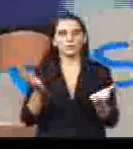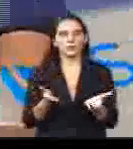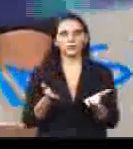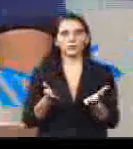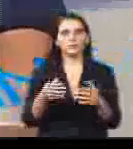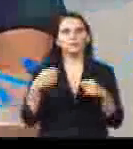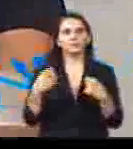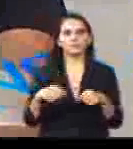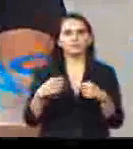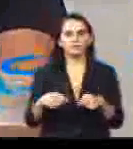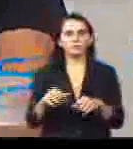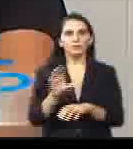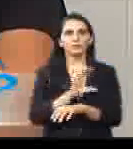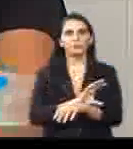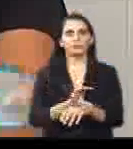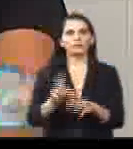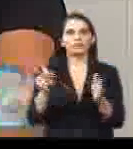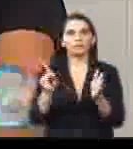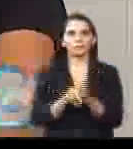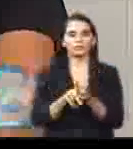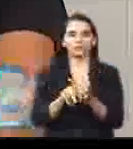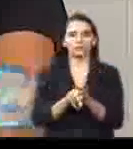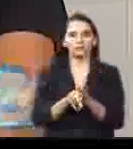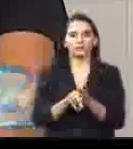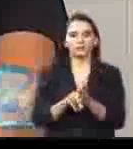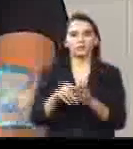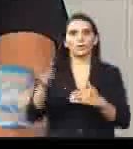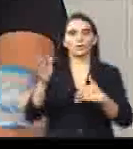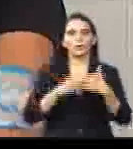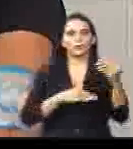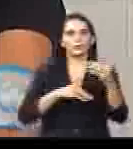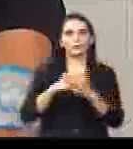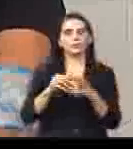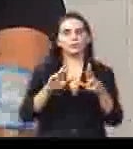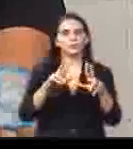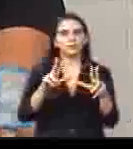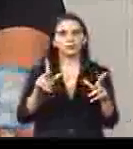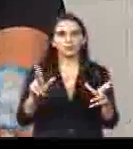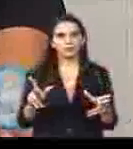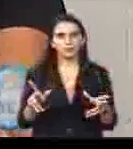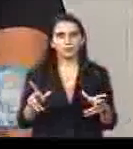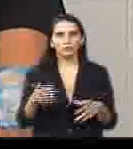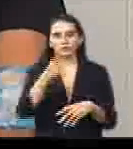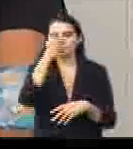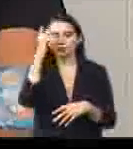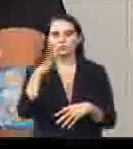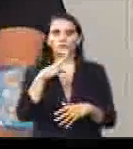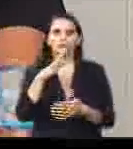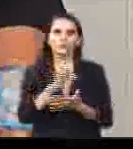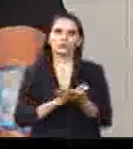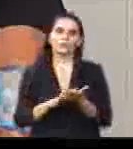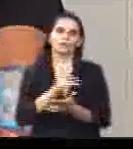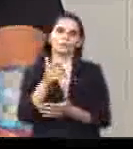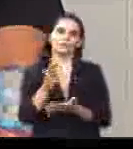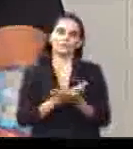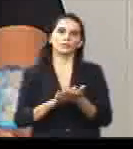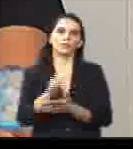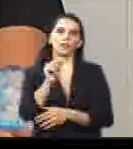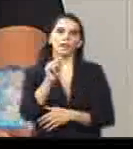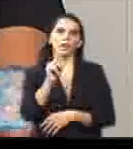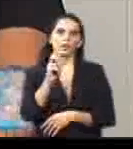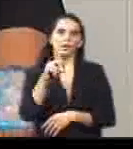Hoje o mercado exige a qualificação nossa, por exemplo, nossa profissão era uma profissão fechada, né? Ninguém conhece um